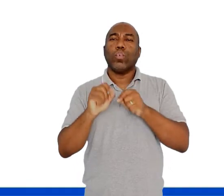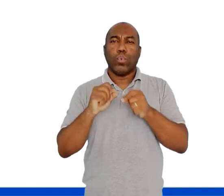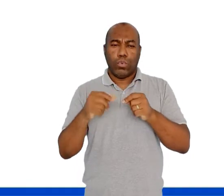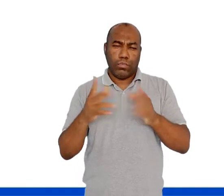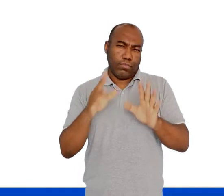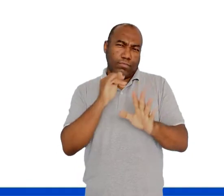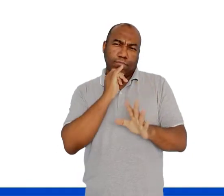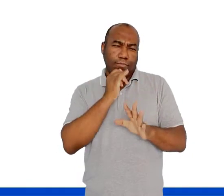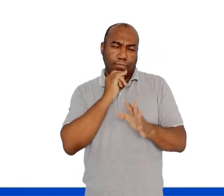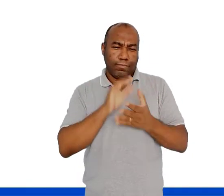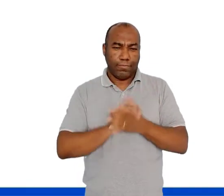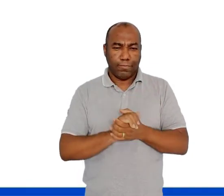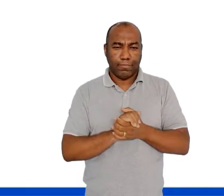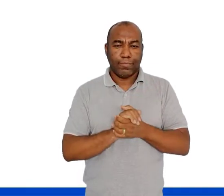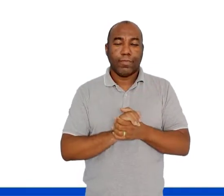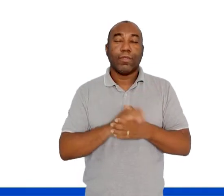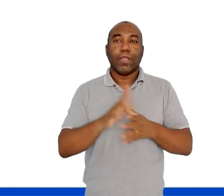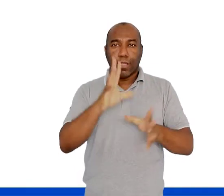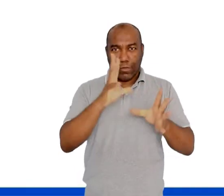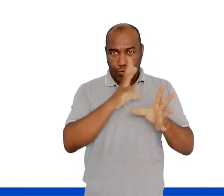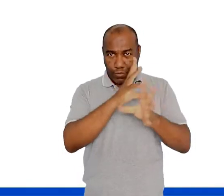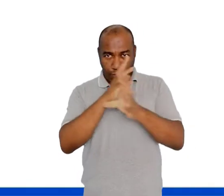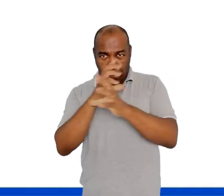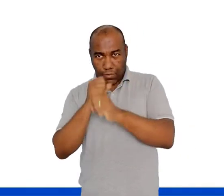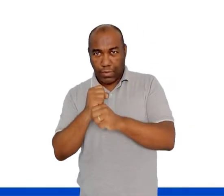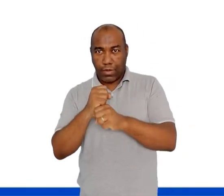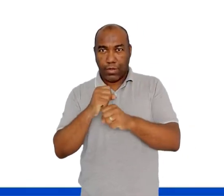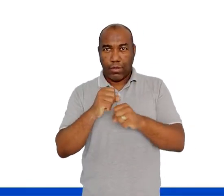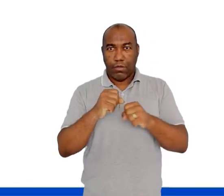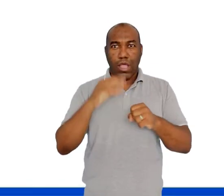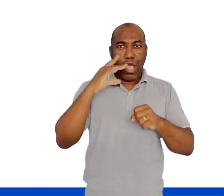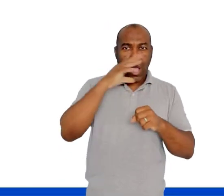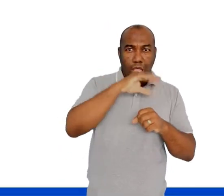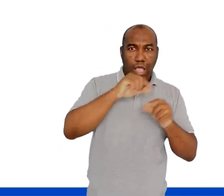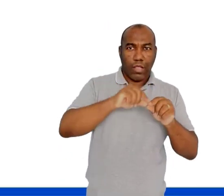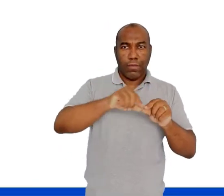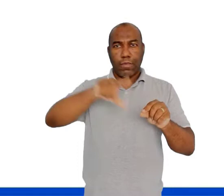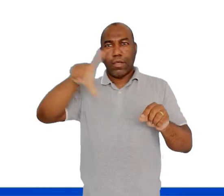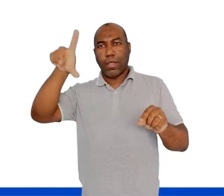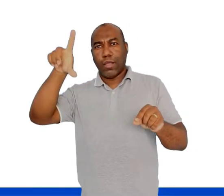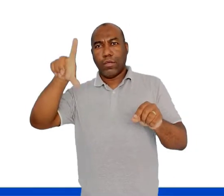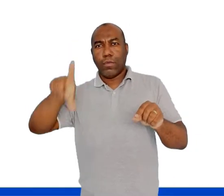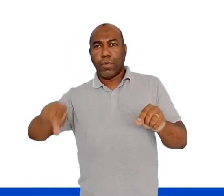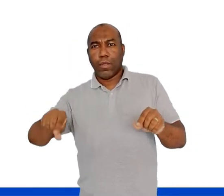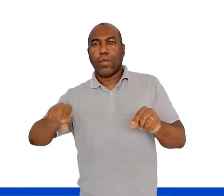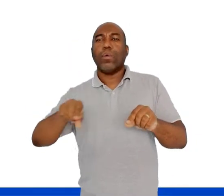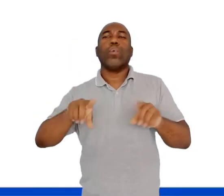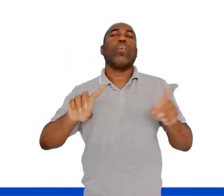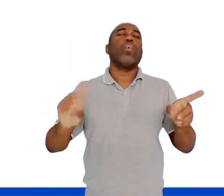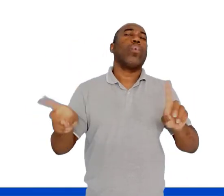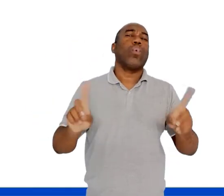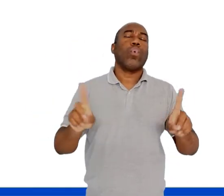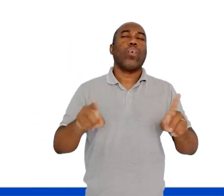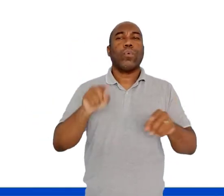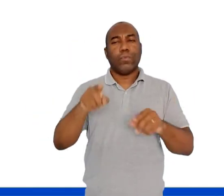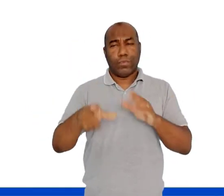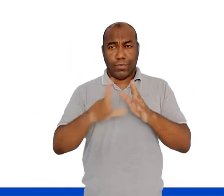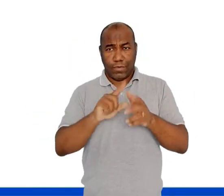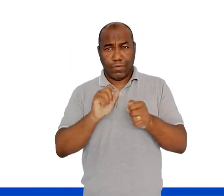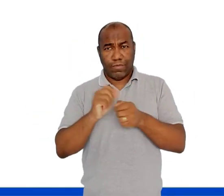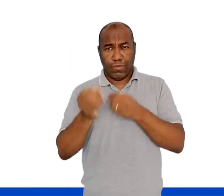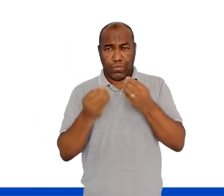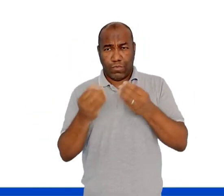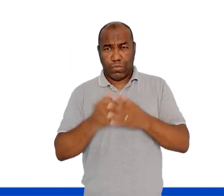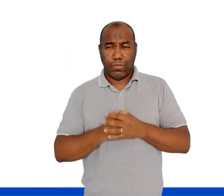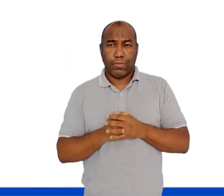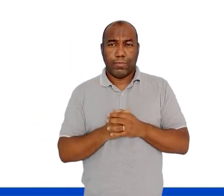eu quero calcular amplitude térmica, ou seja, variação de temperatura. A maior menos a menor, a final menos a inicial.